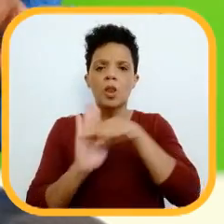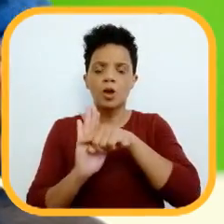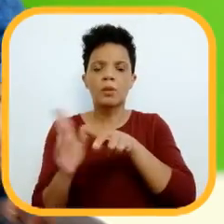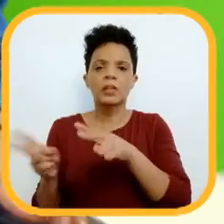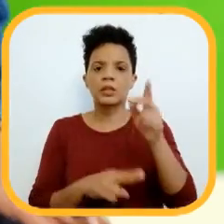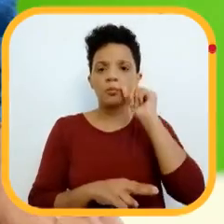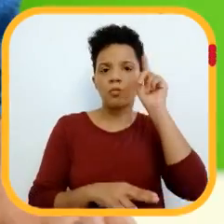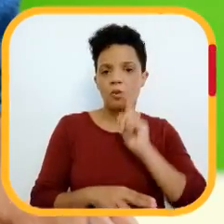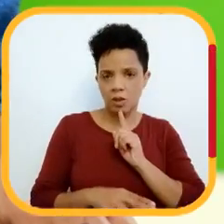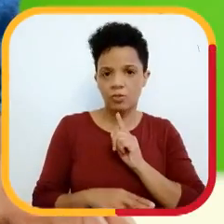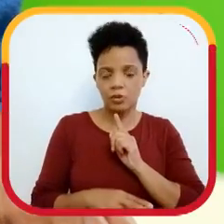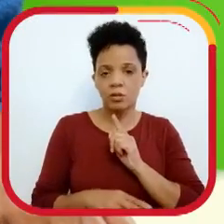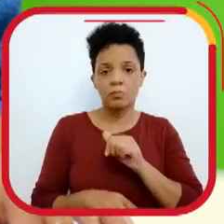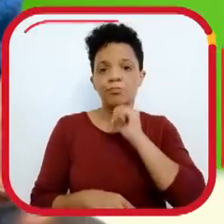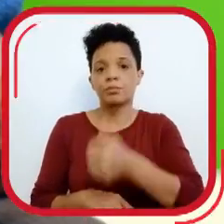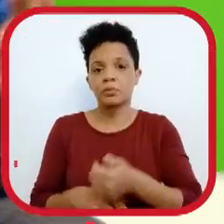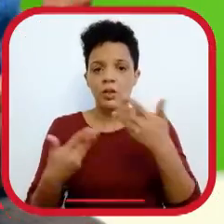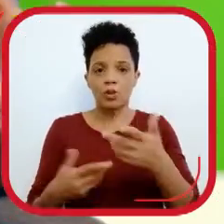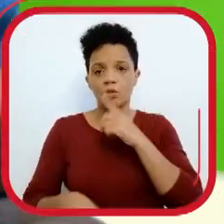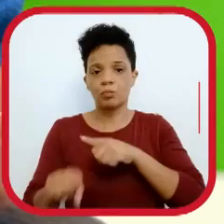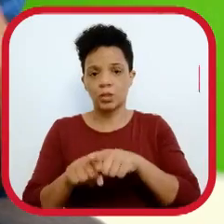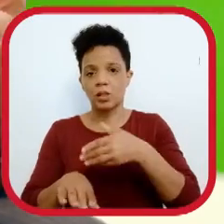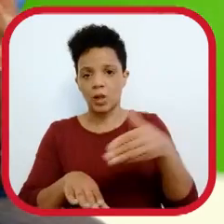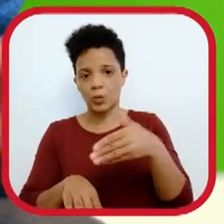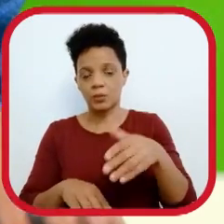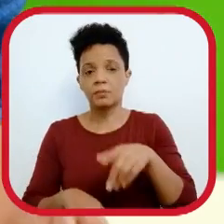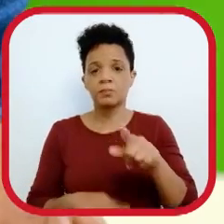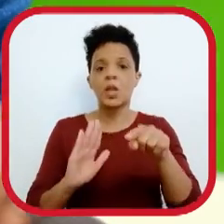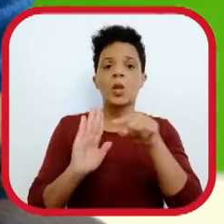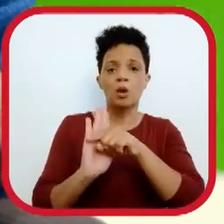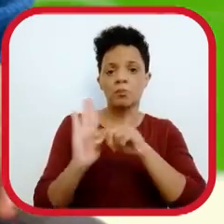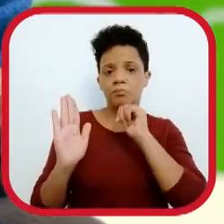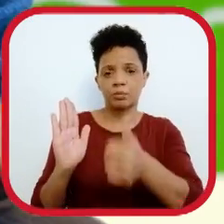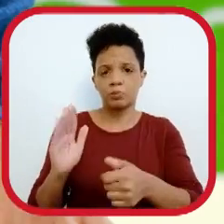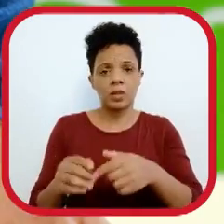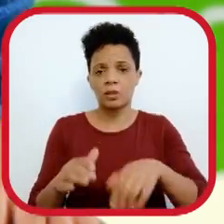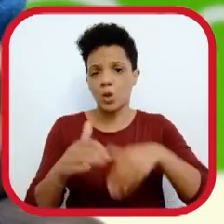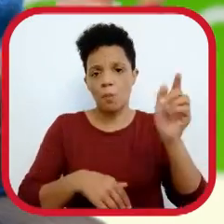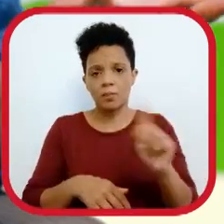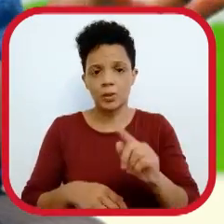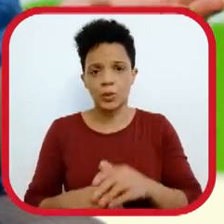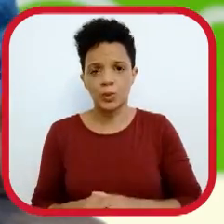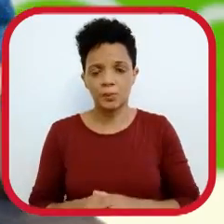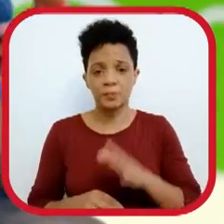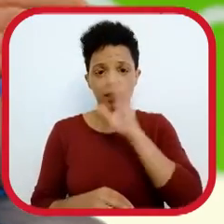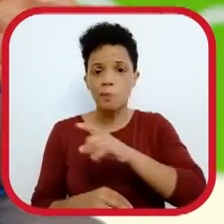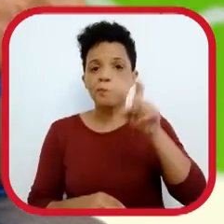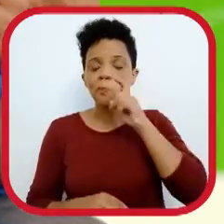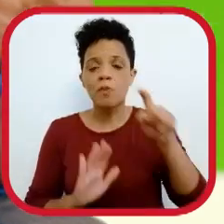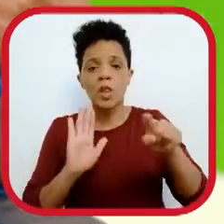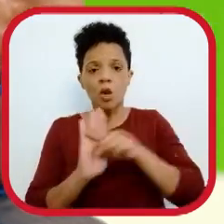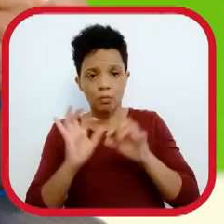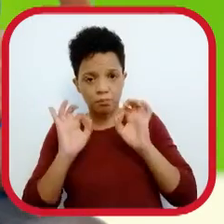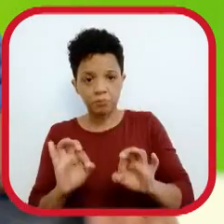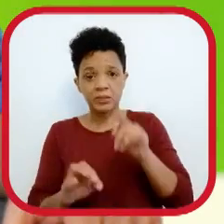o governo tinha uma norma de alternância de género nos dois primeiros lugares. Foi chumbada. Eu era deputada na altura. E essa norma foi chumbada, não passou. Portanto, se